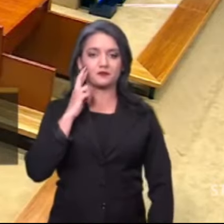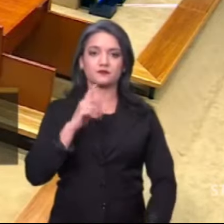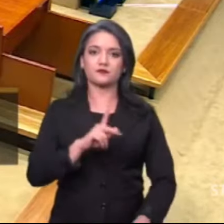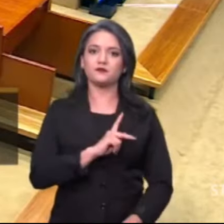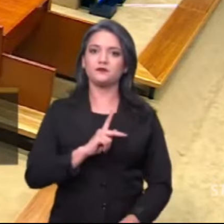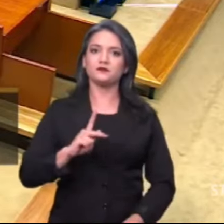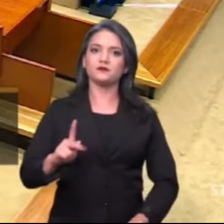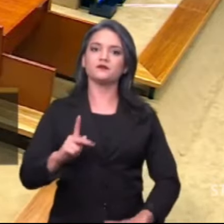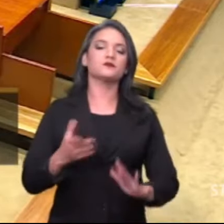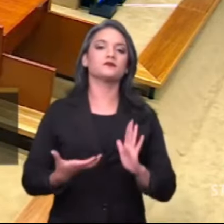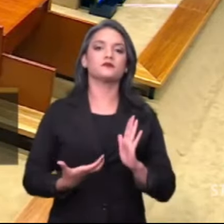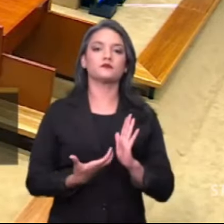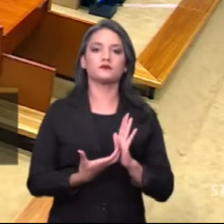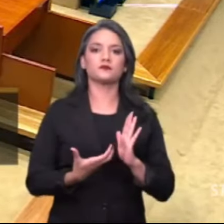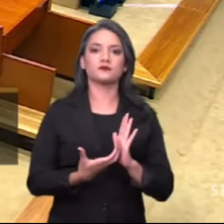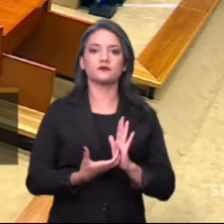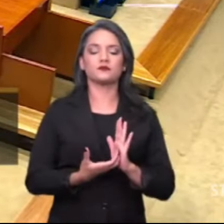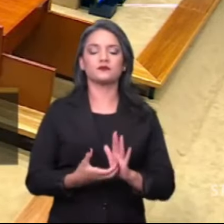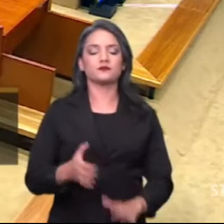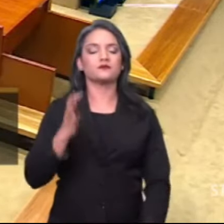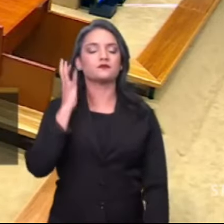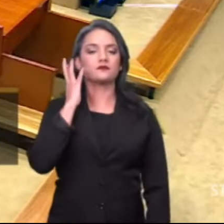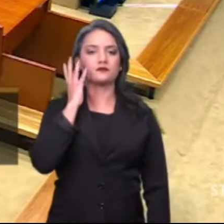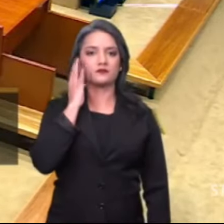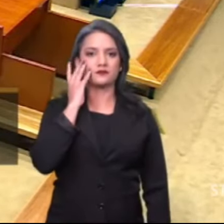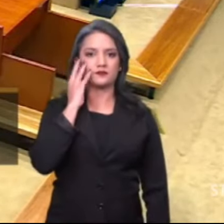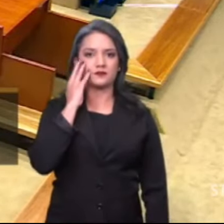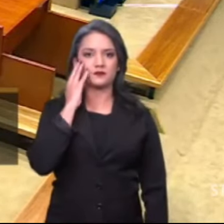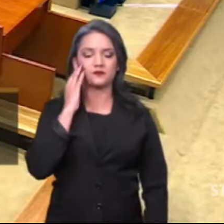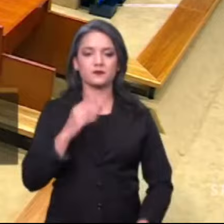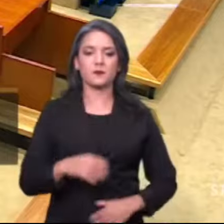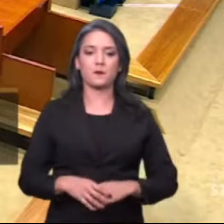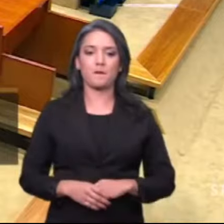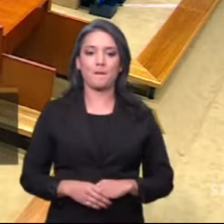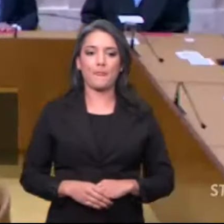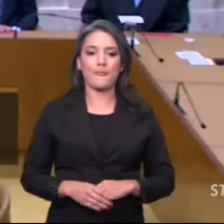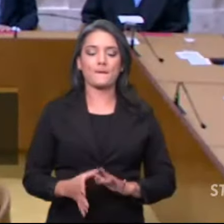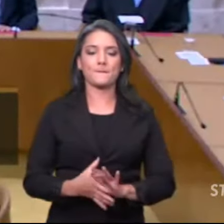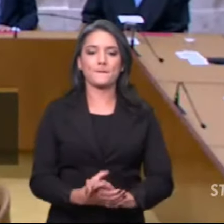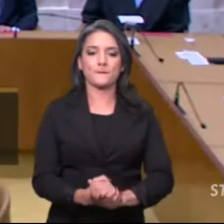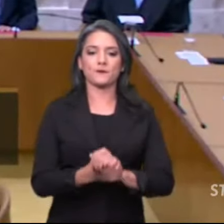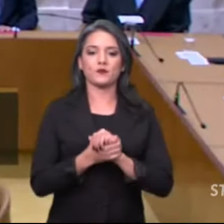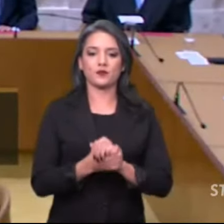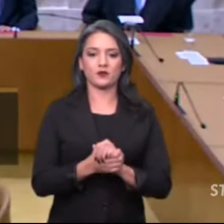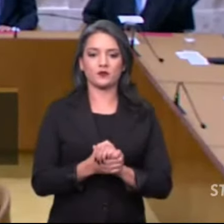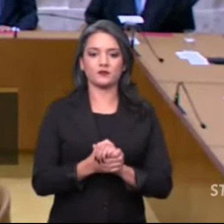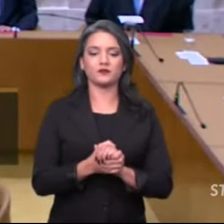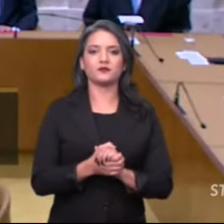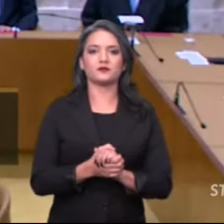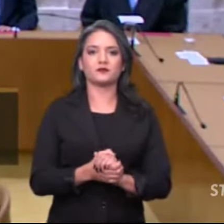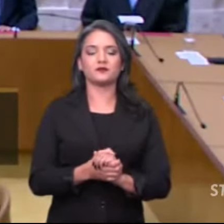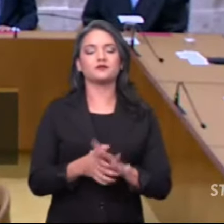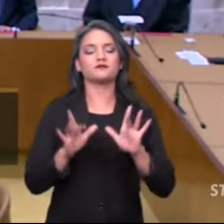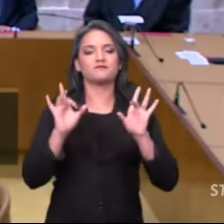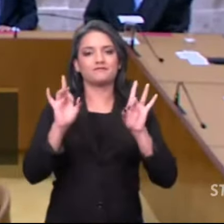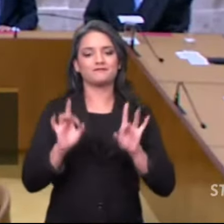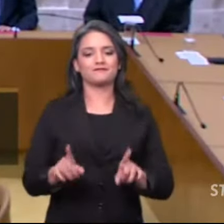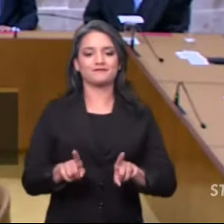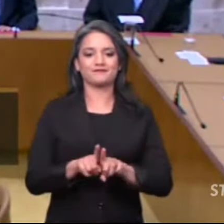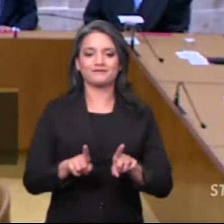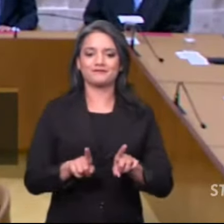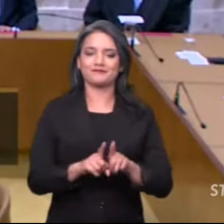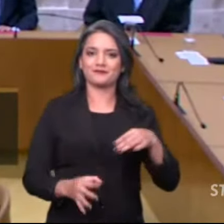da Câmara dos Deputados, deputado federal Arthur Lira. Cumprimento muito especialmente meus colegas, ministros